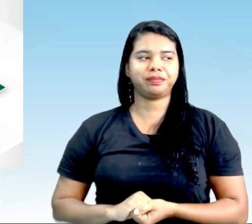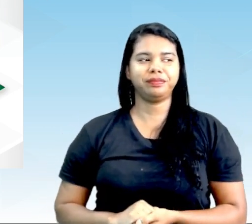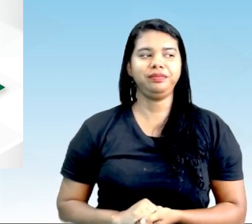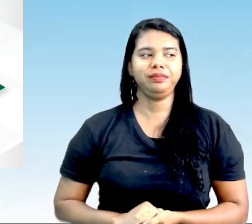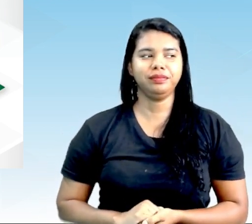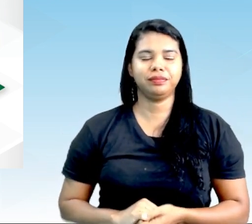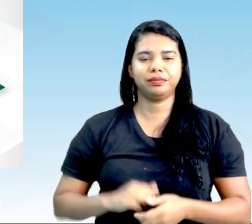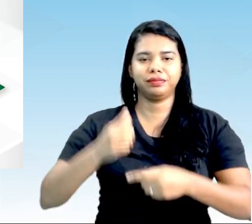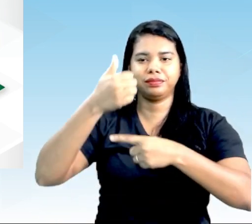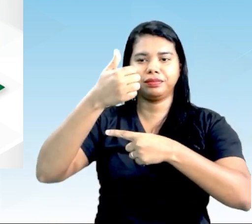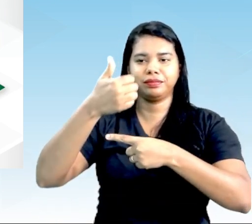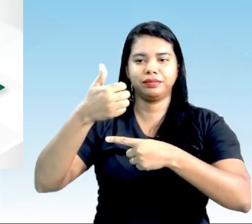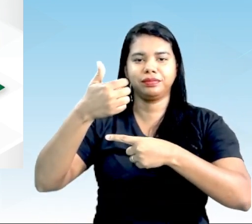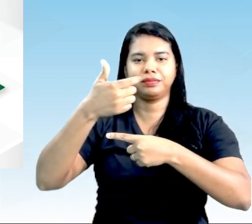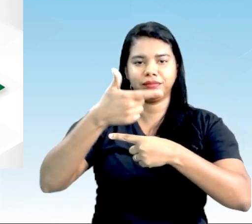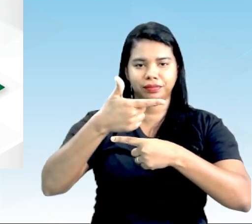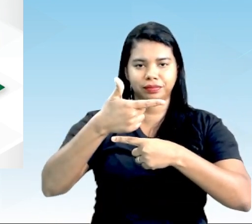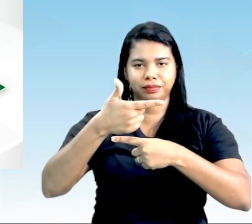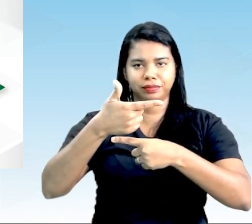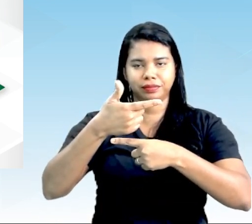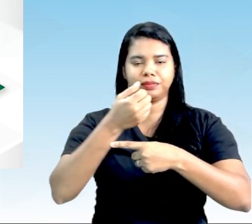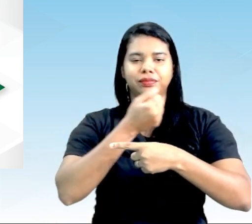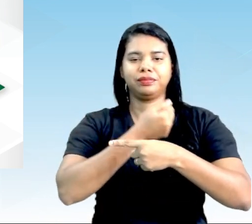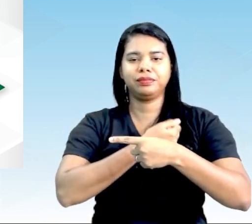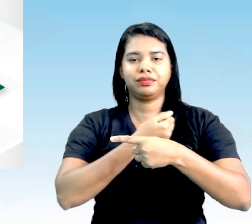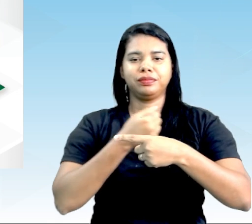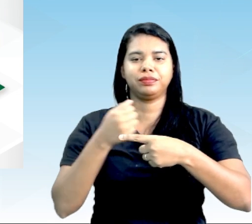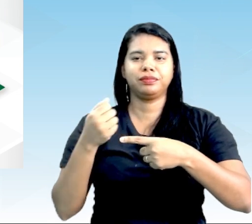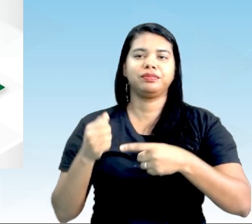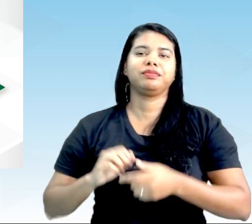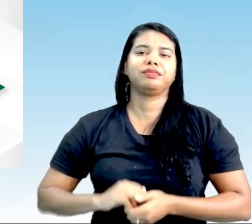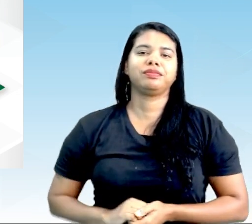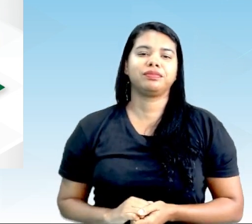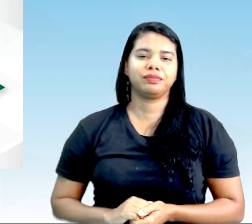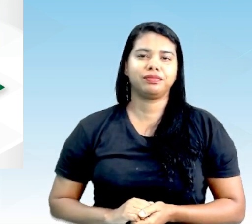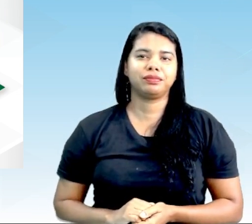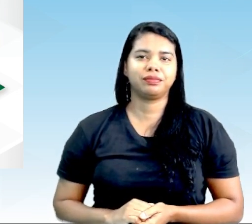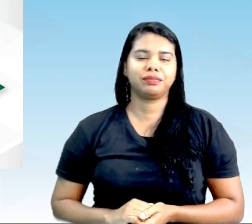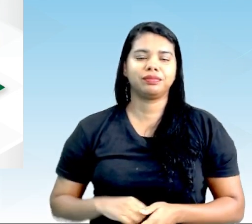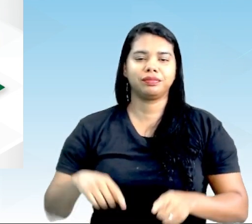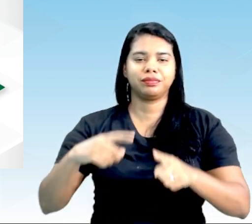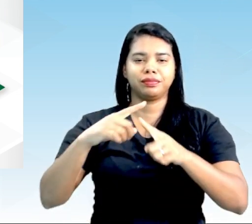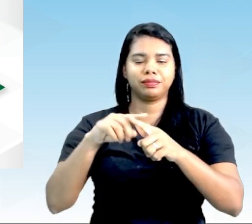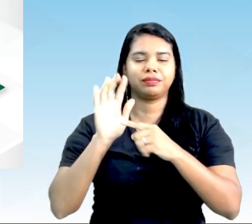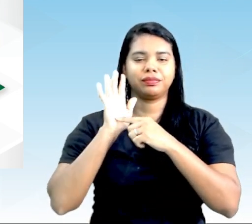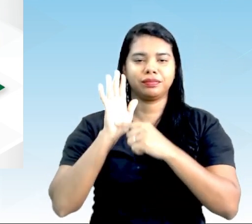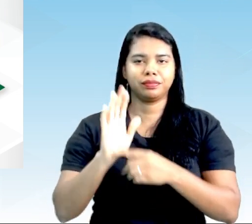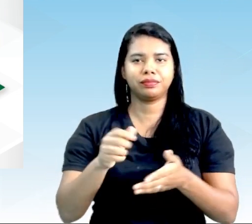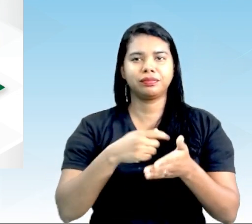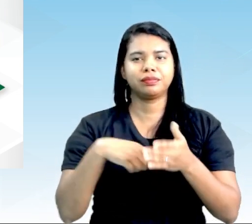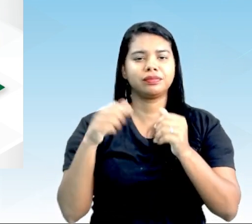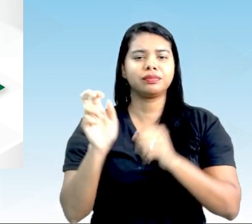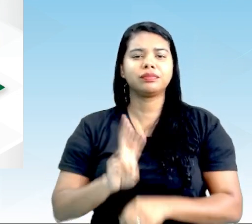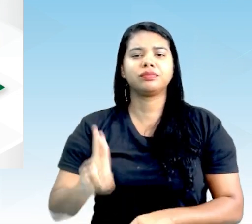12 numerador, eu falei numerador. Mas na questão escrita, podem